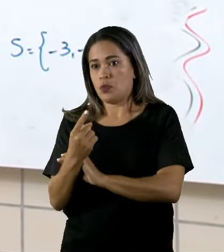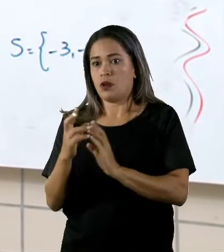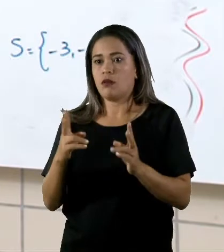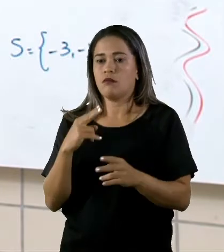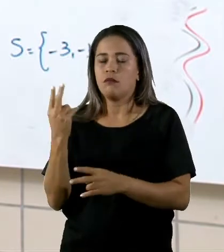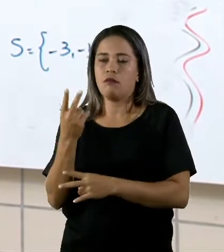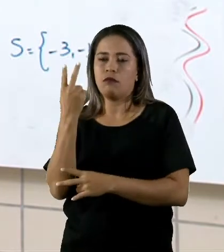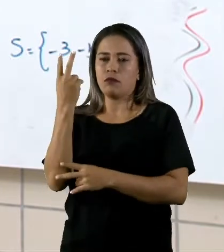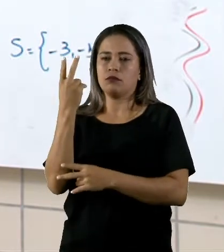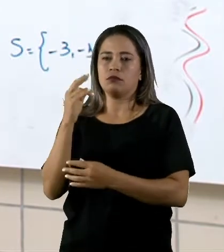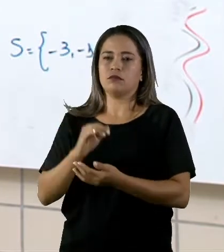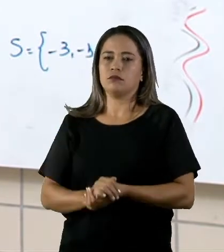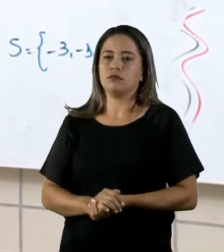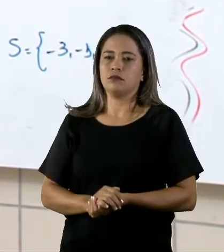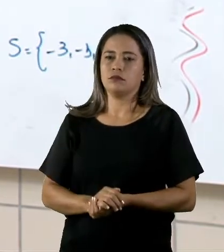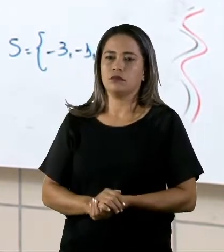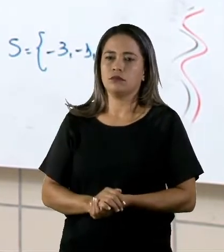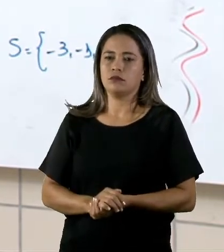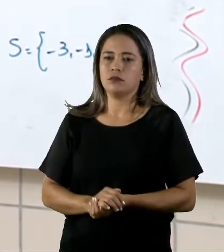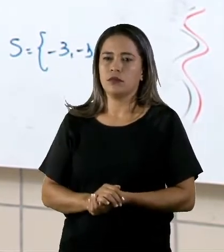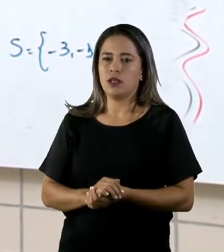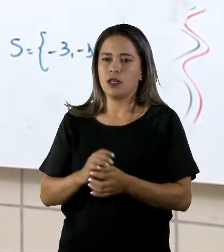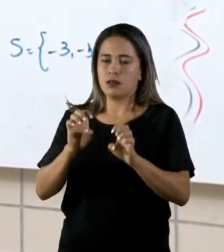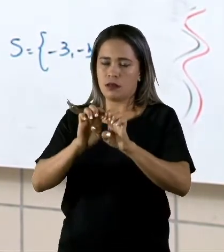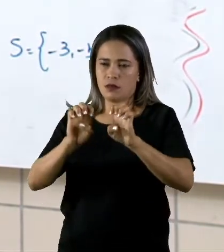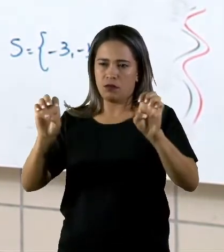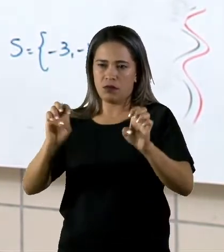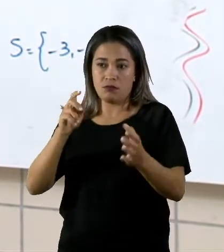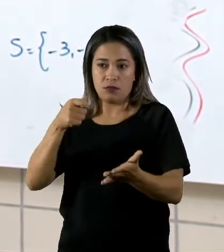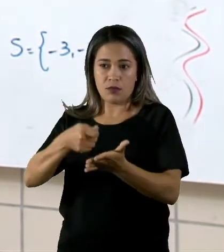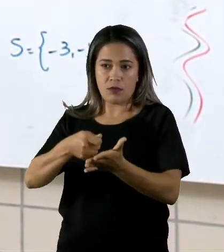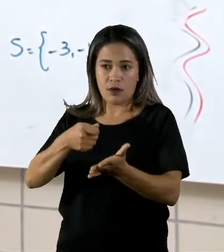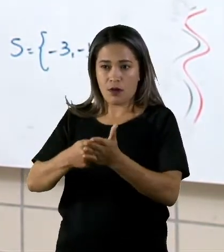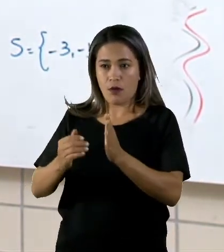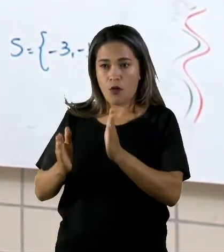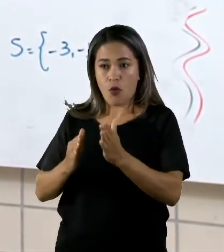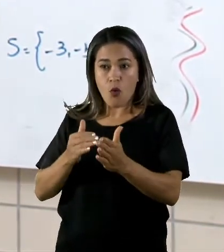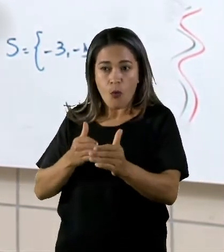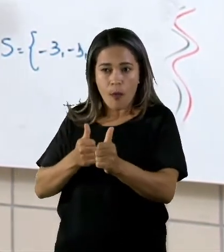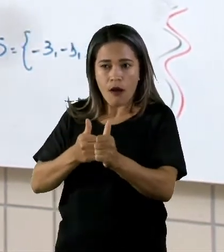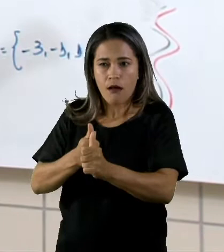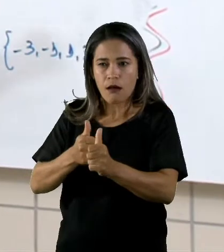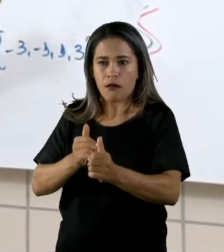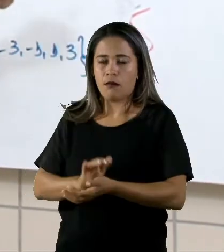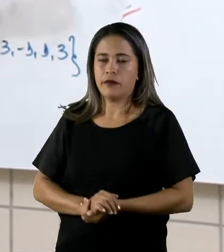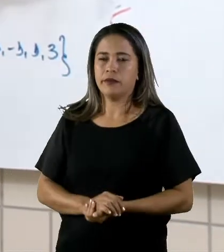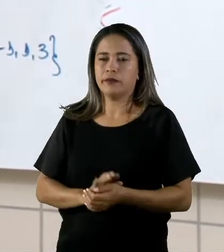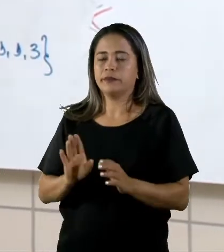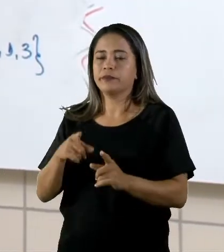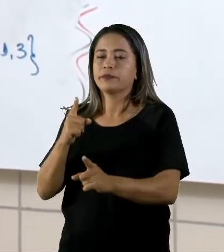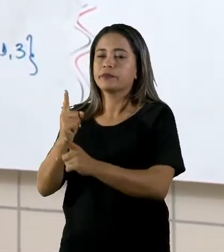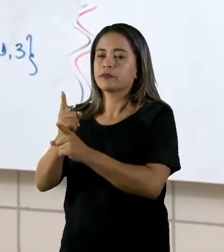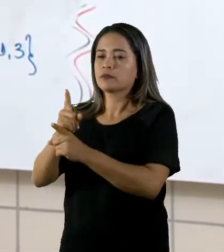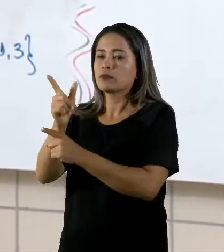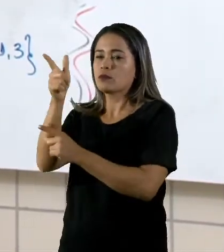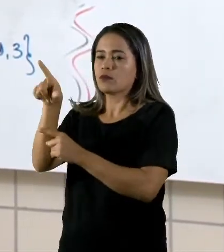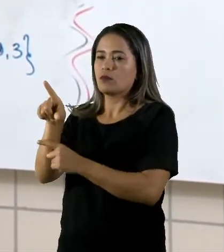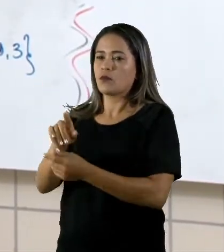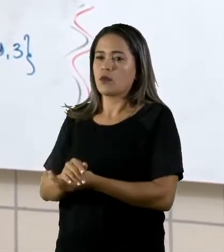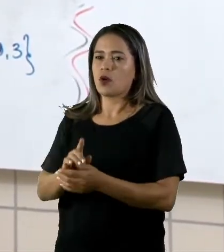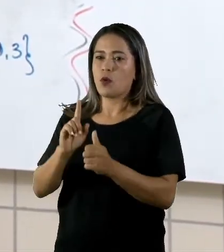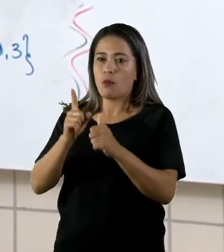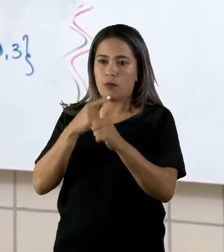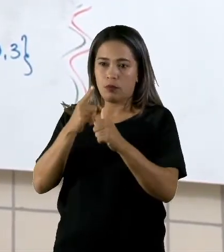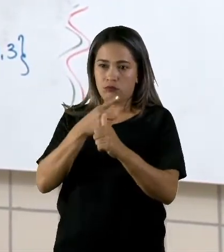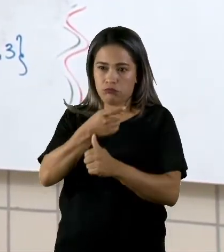valores que fazem essa equação biquadrada ser real. Vou para o próximo. Para que eu possa encontrar o próximo, o primeiro x eu